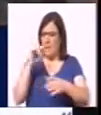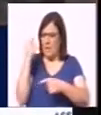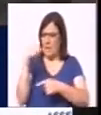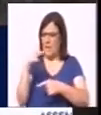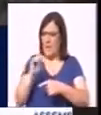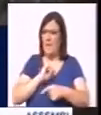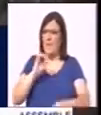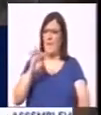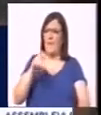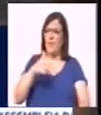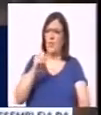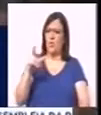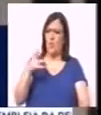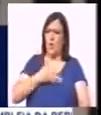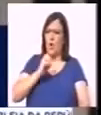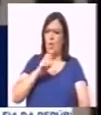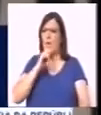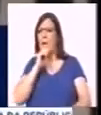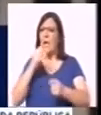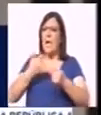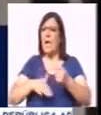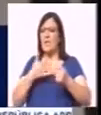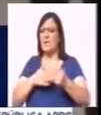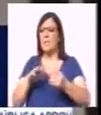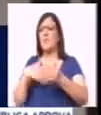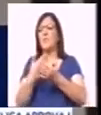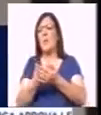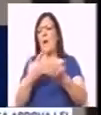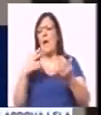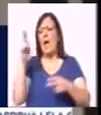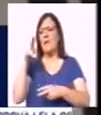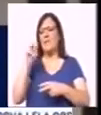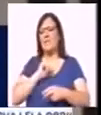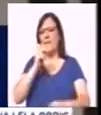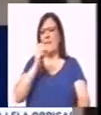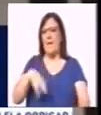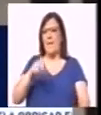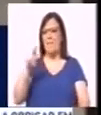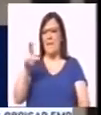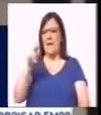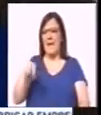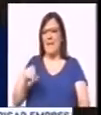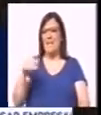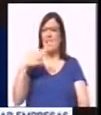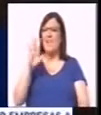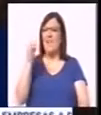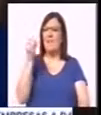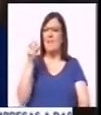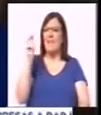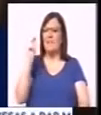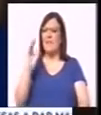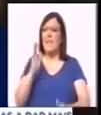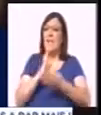Fernando Tordo deu voz a uma canção que ele próprio dedicou ao artista de Amarante. A letra já tem mais de 20 anos. Até